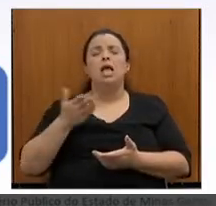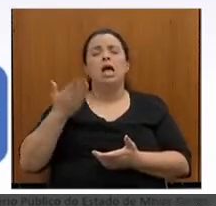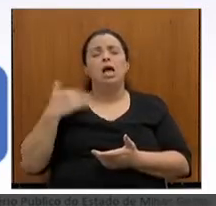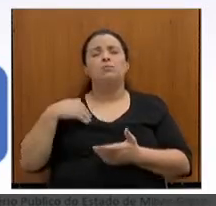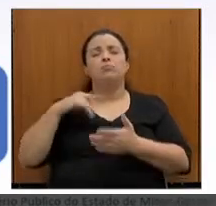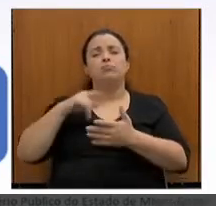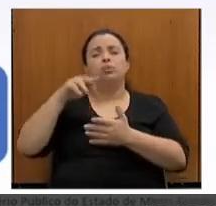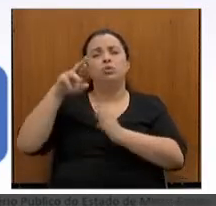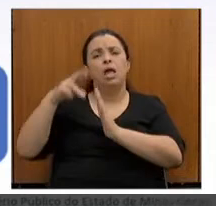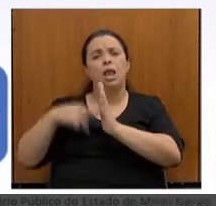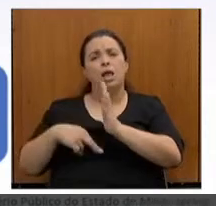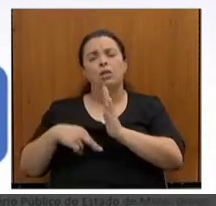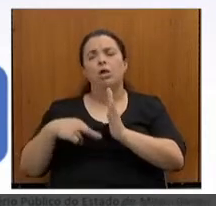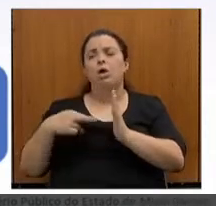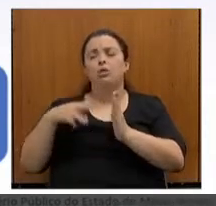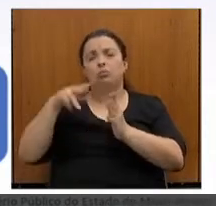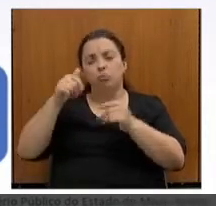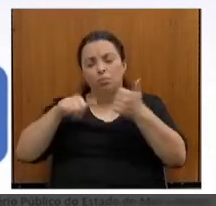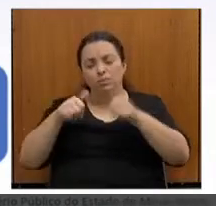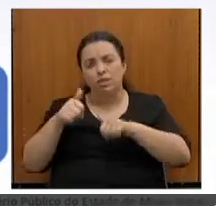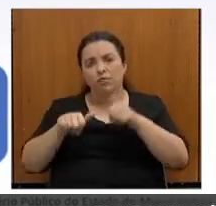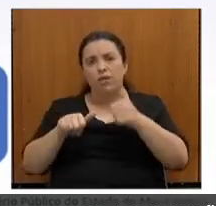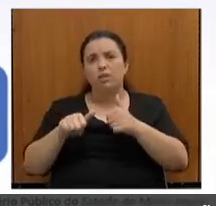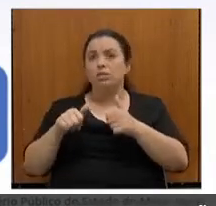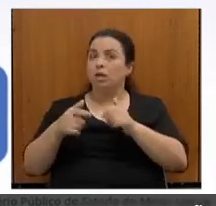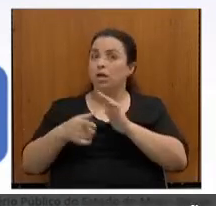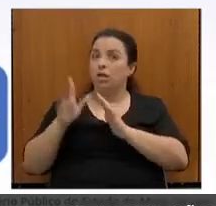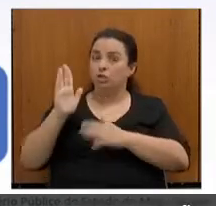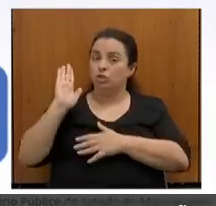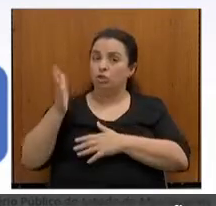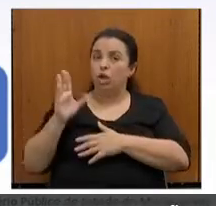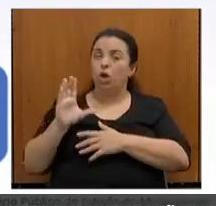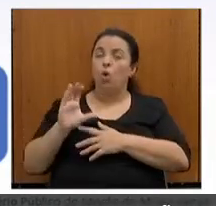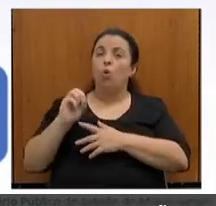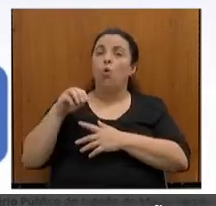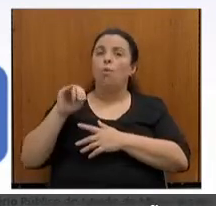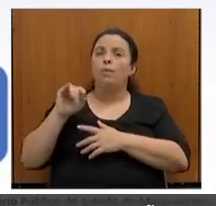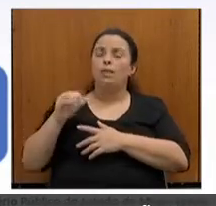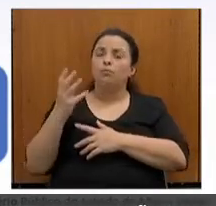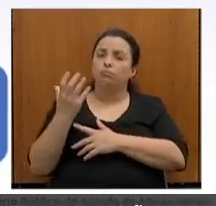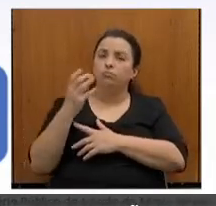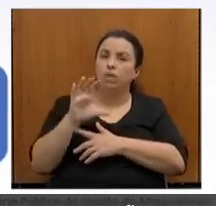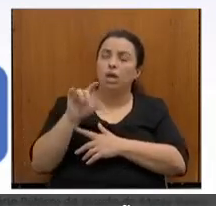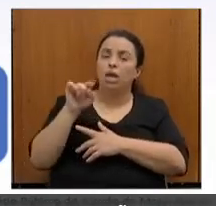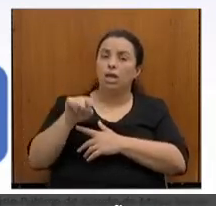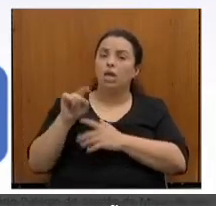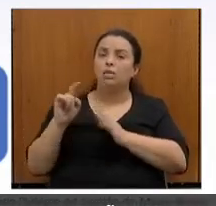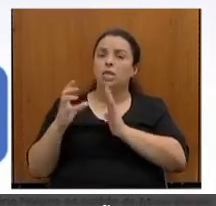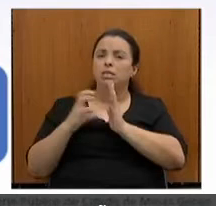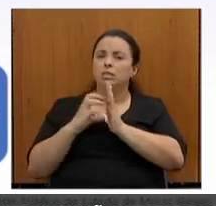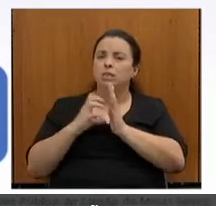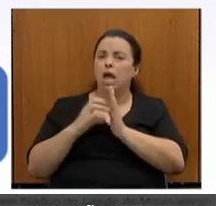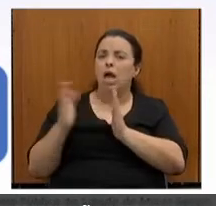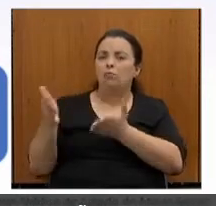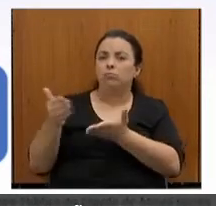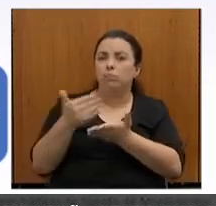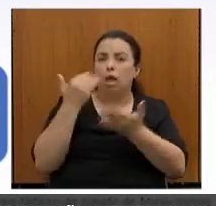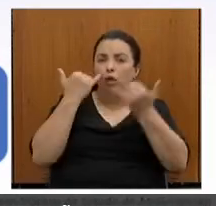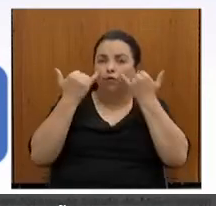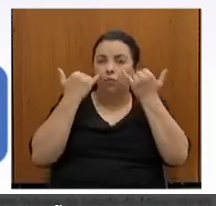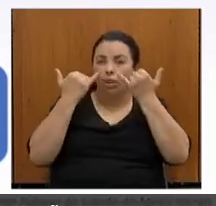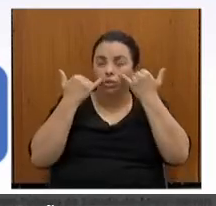infantil que foram publicados pelo comitê e com dados muito graves que temos